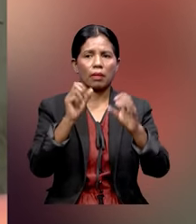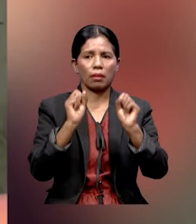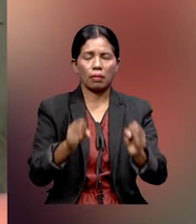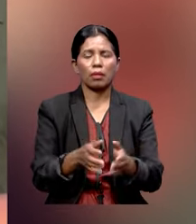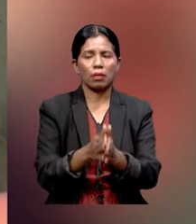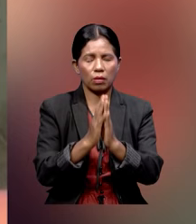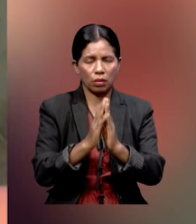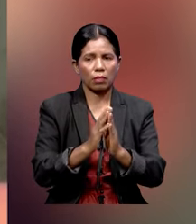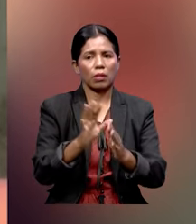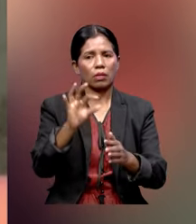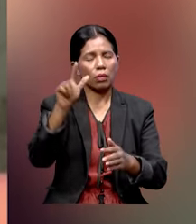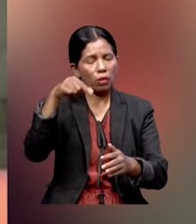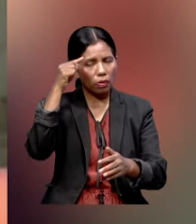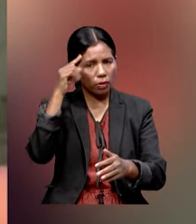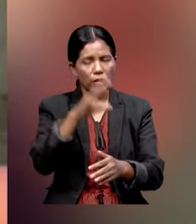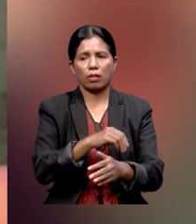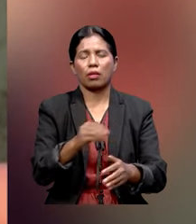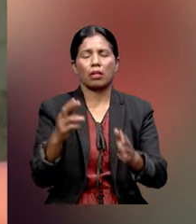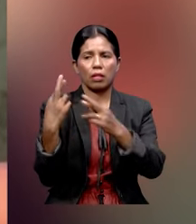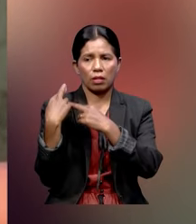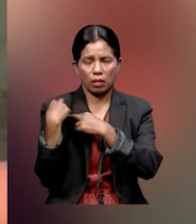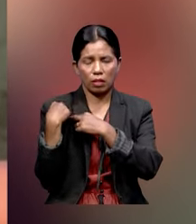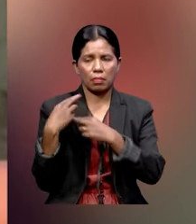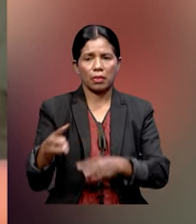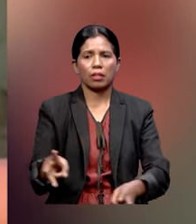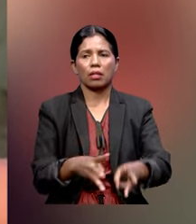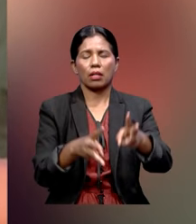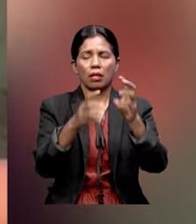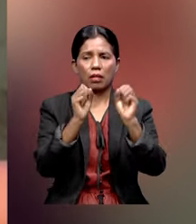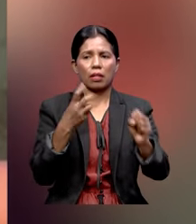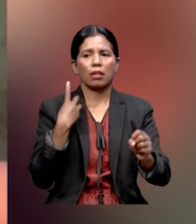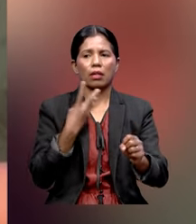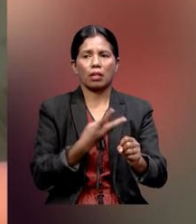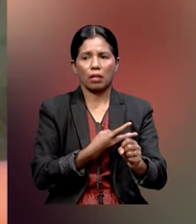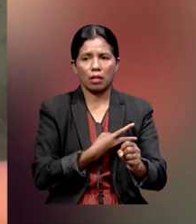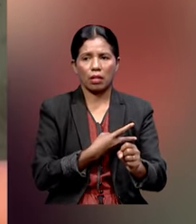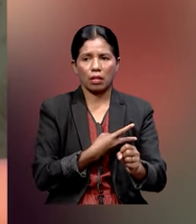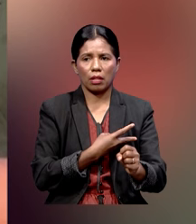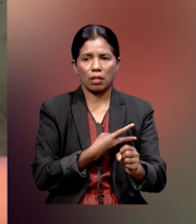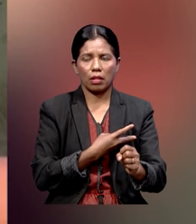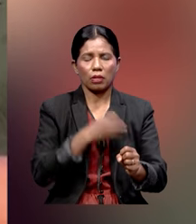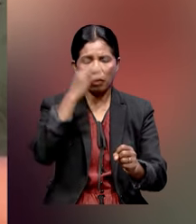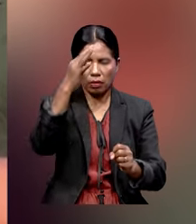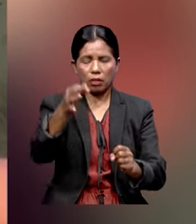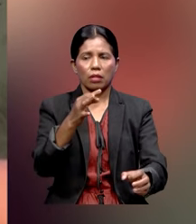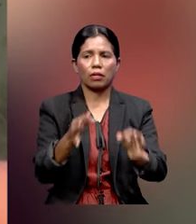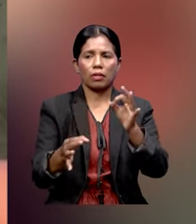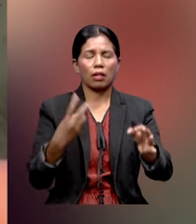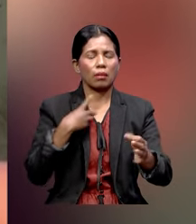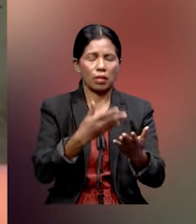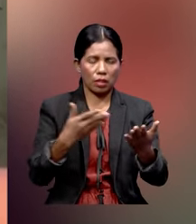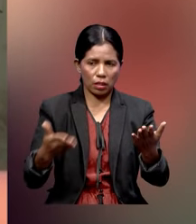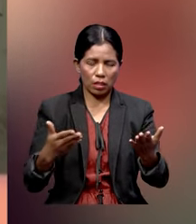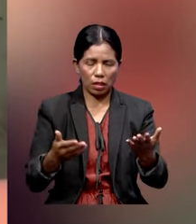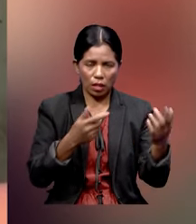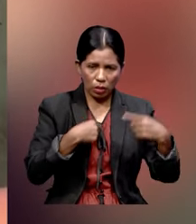usupan no governo bele responsabilidade amne be estrada ne atunune amne ambairo a kari kami ha produto lokal rumah